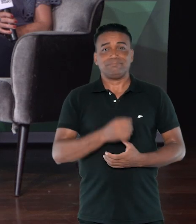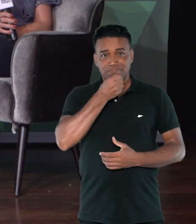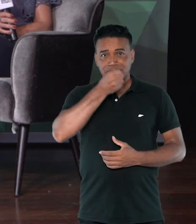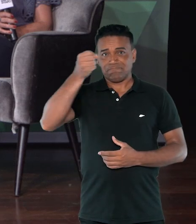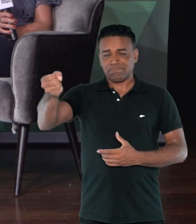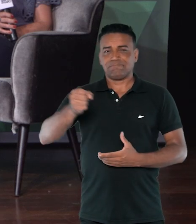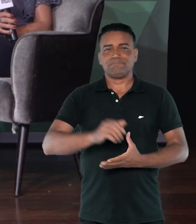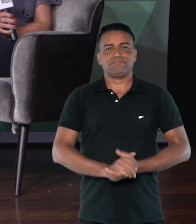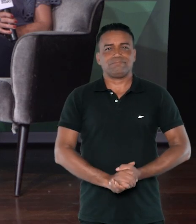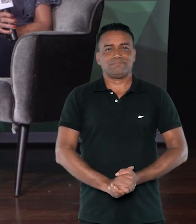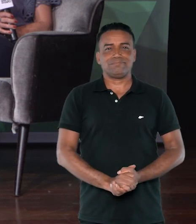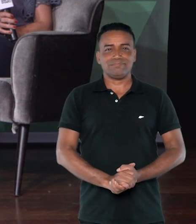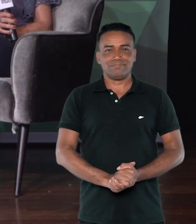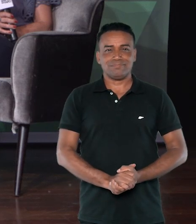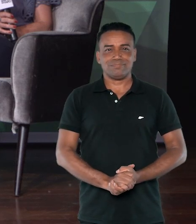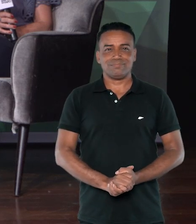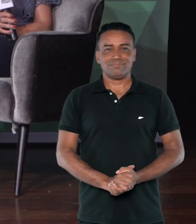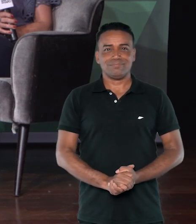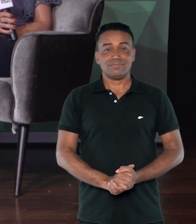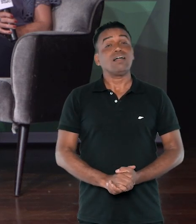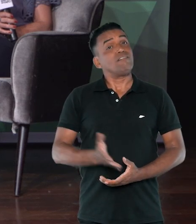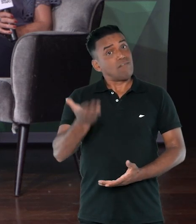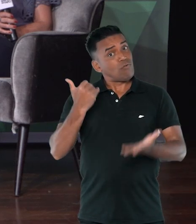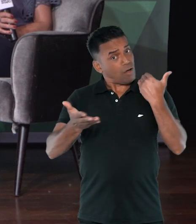André Lemos, eu sou marido da Renata.